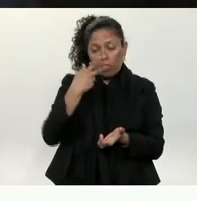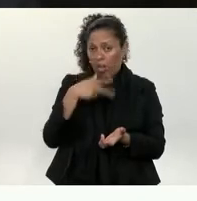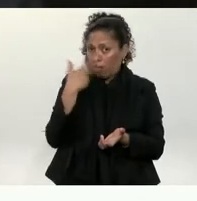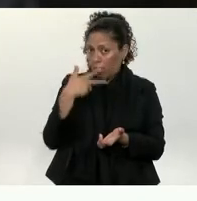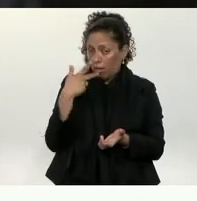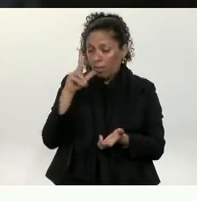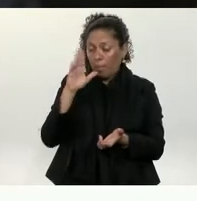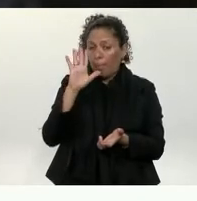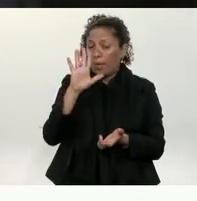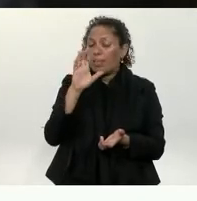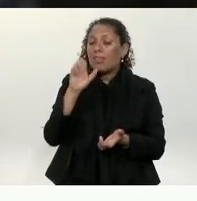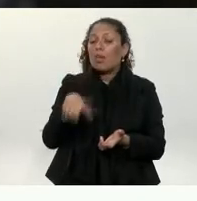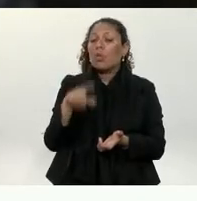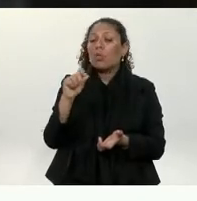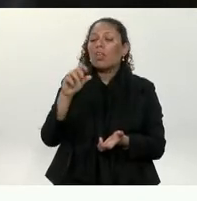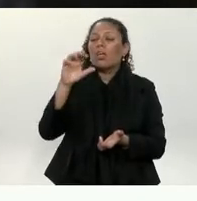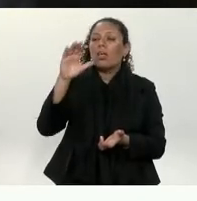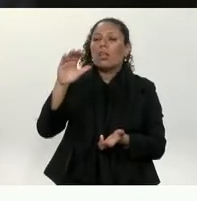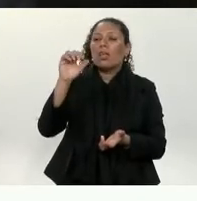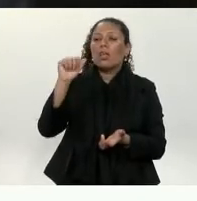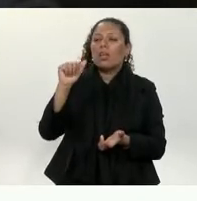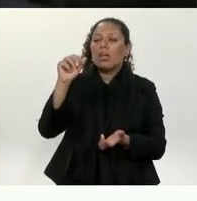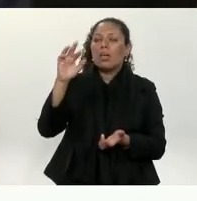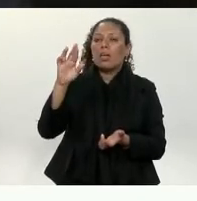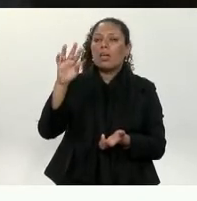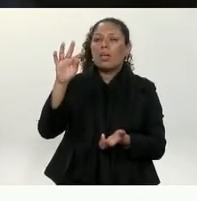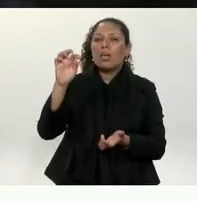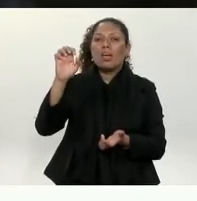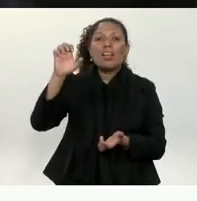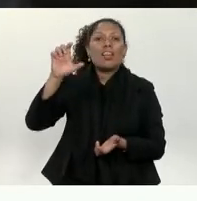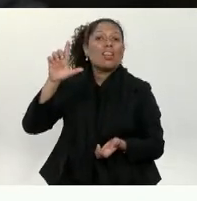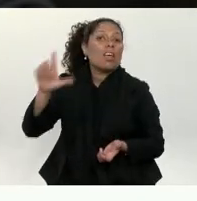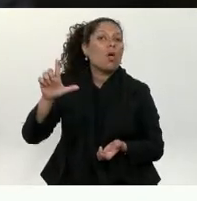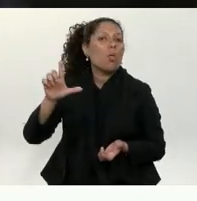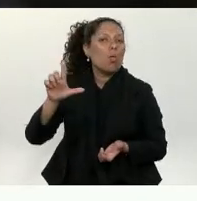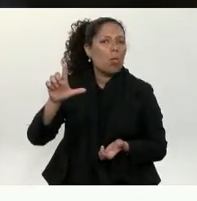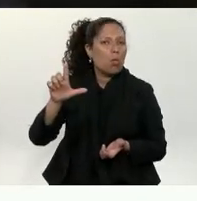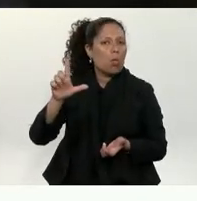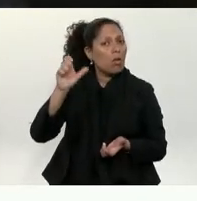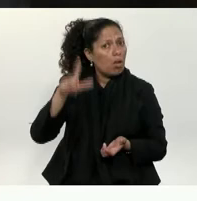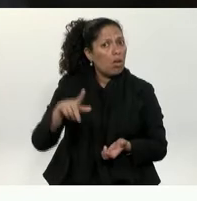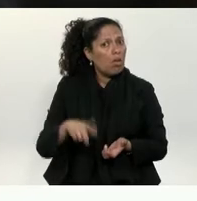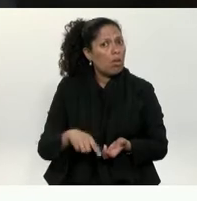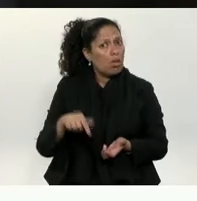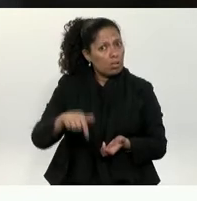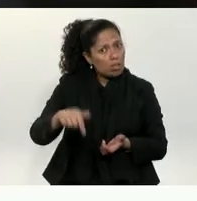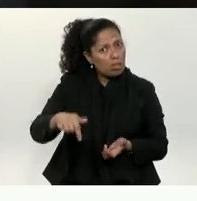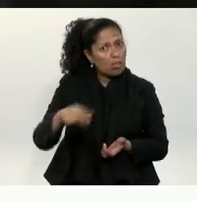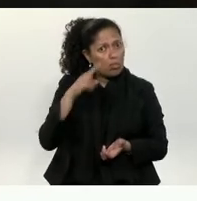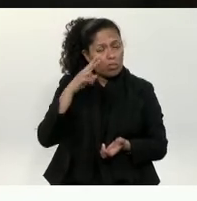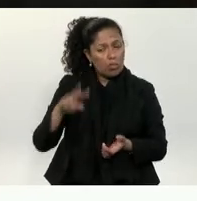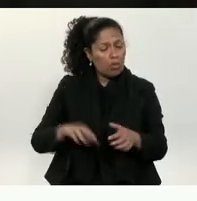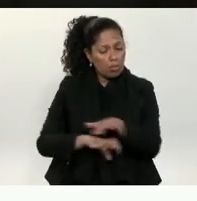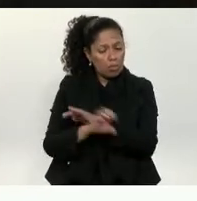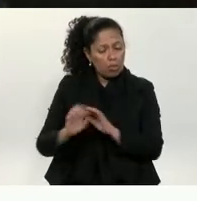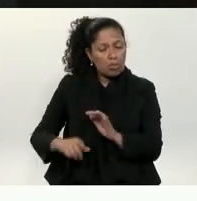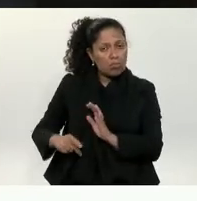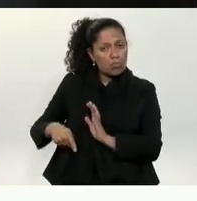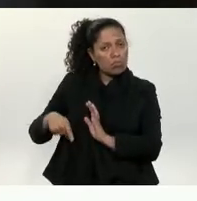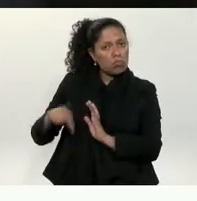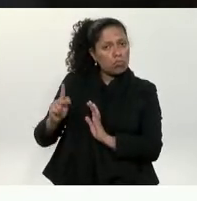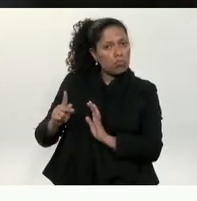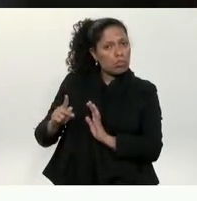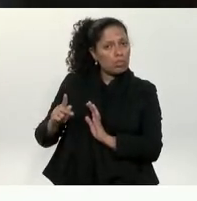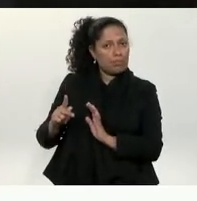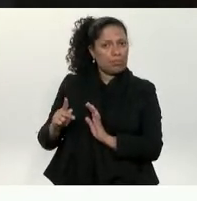cartel, pior dos cartéis, que é o cartel de um só, do monopólio, de uma empresa que a gente assistiu aqui falar, presidente,